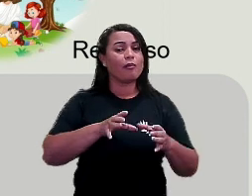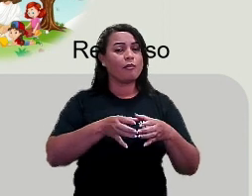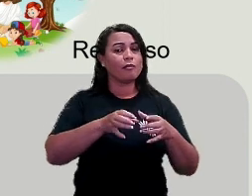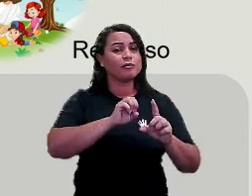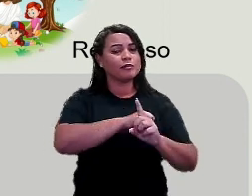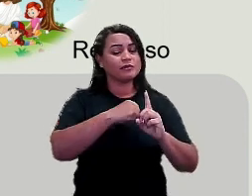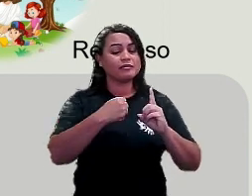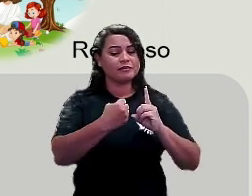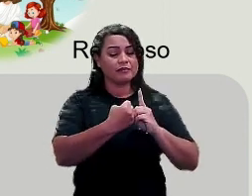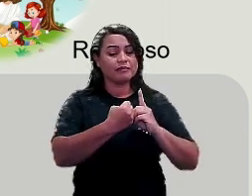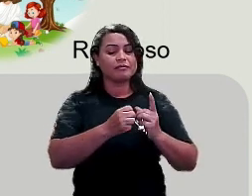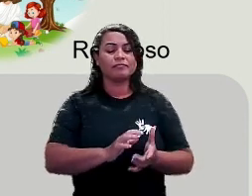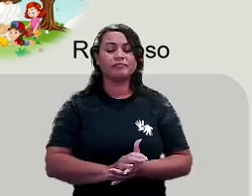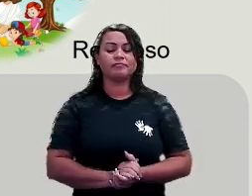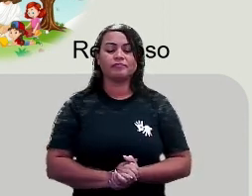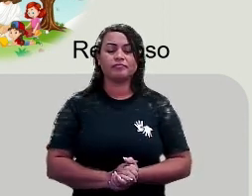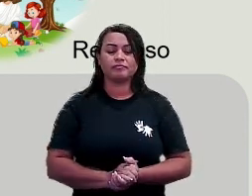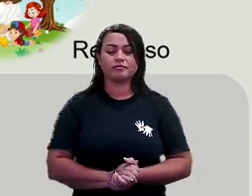social.